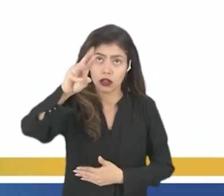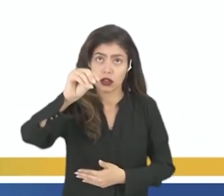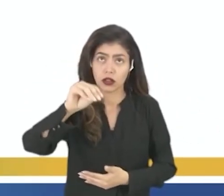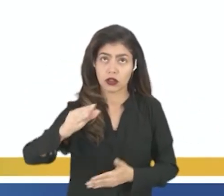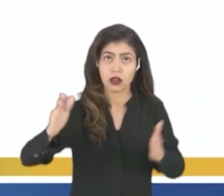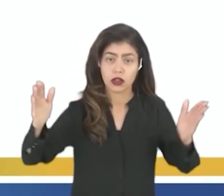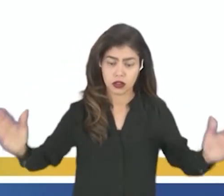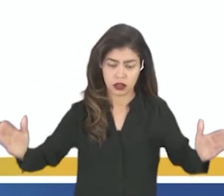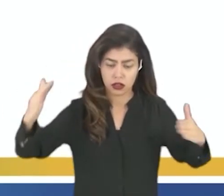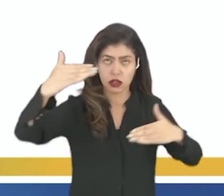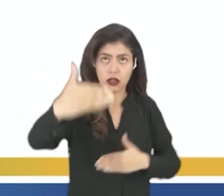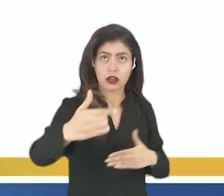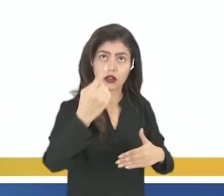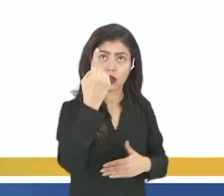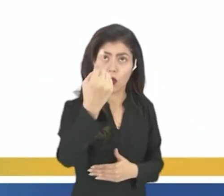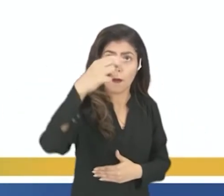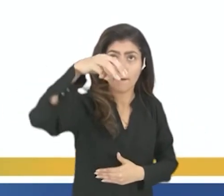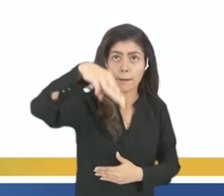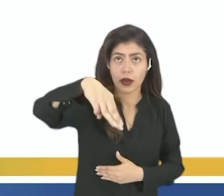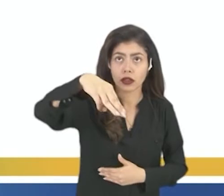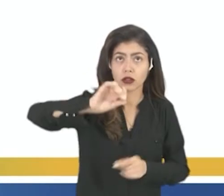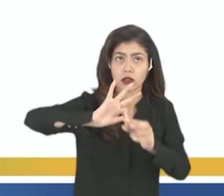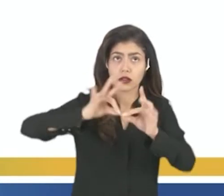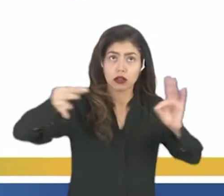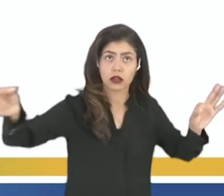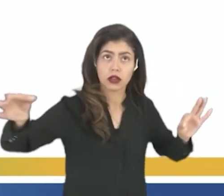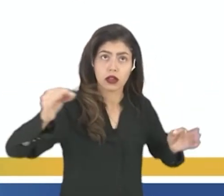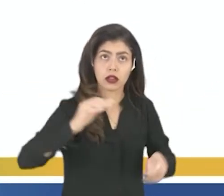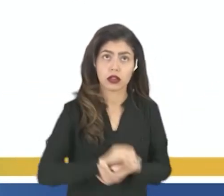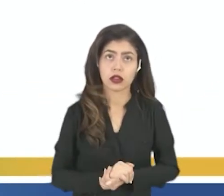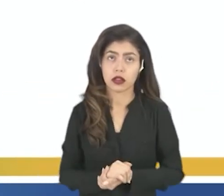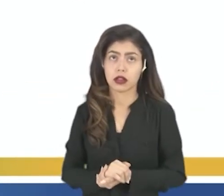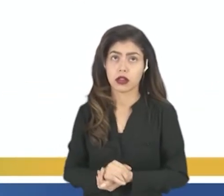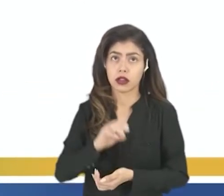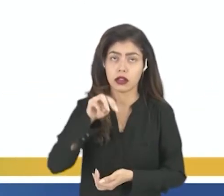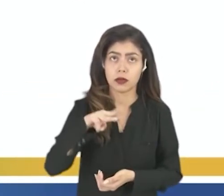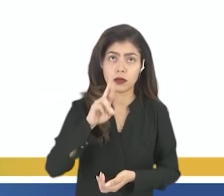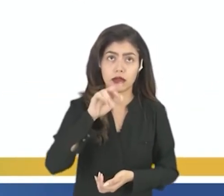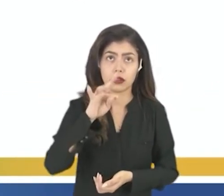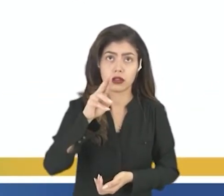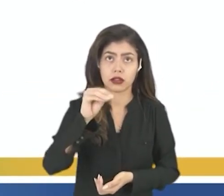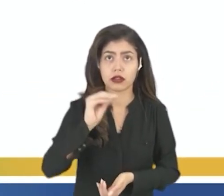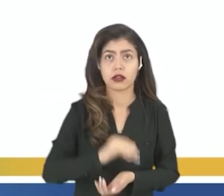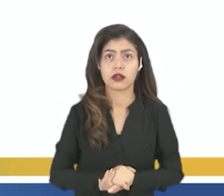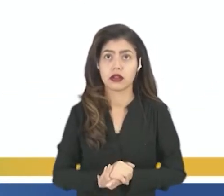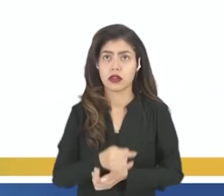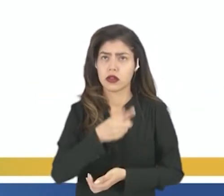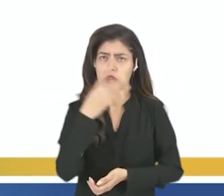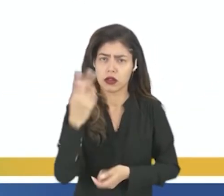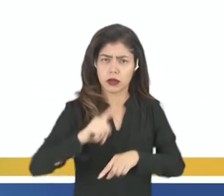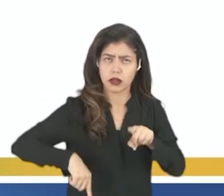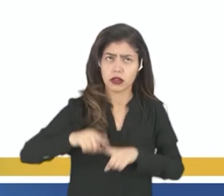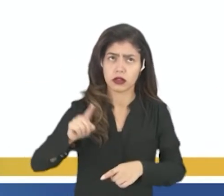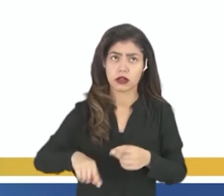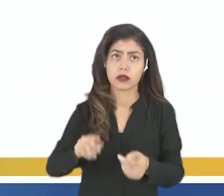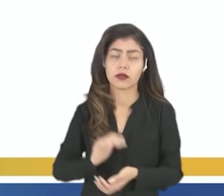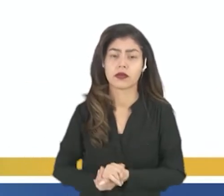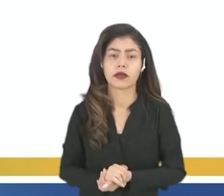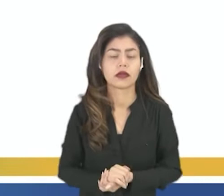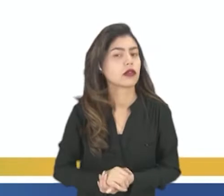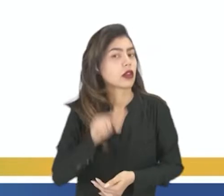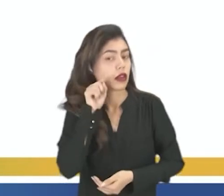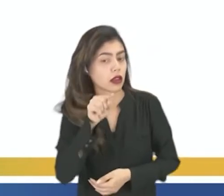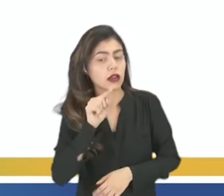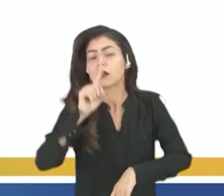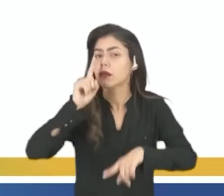de um metro quadrado e o container marítimo marítimo devido à grande quantidade de material